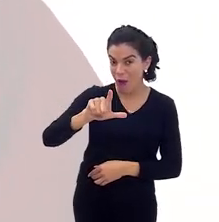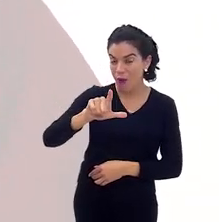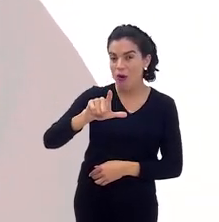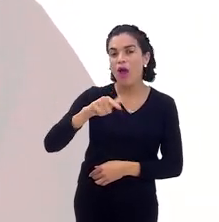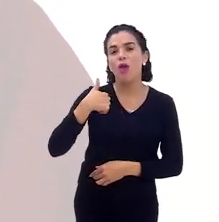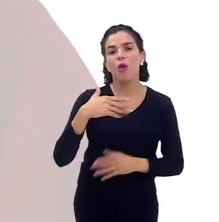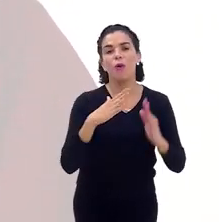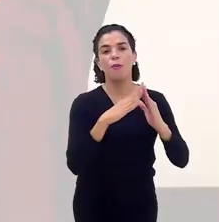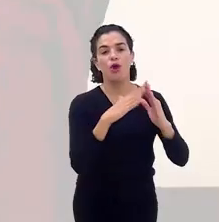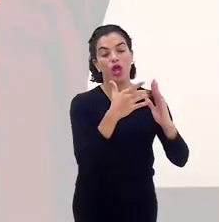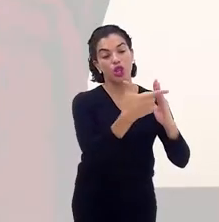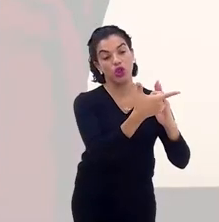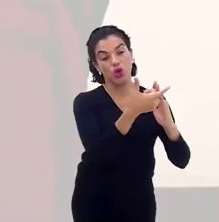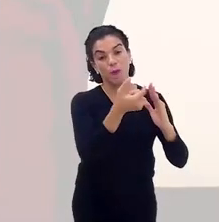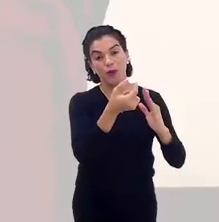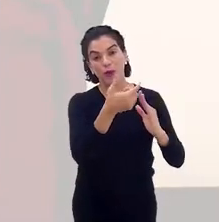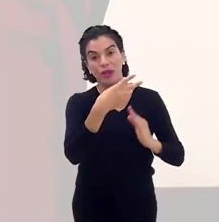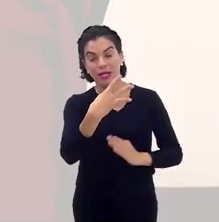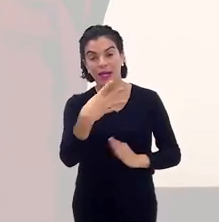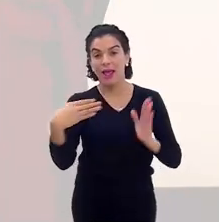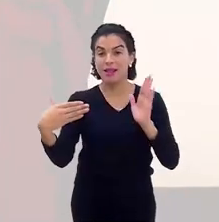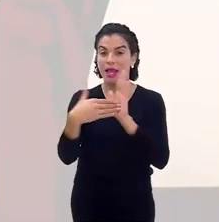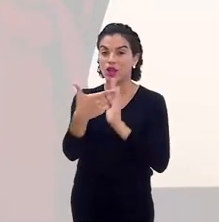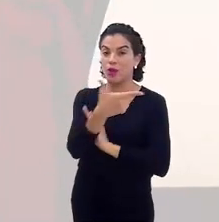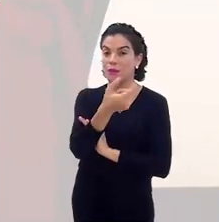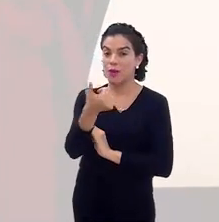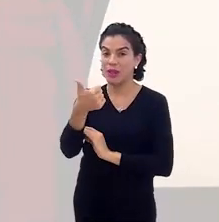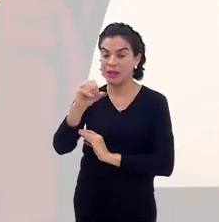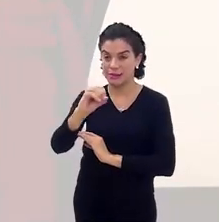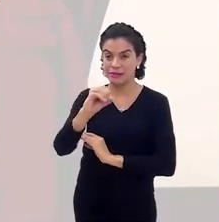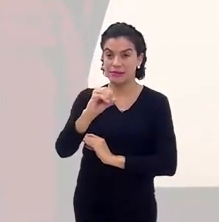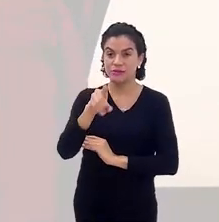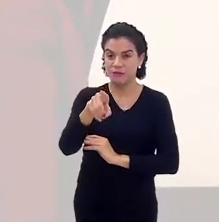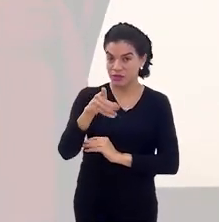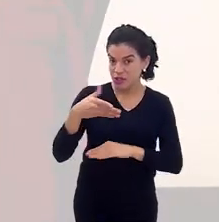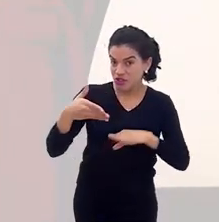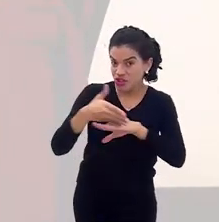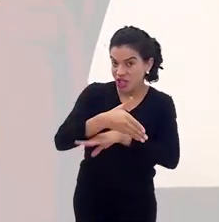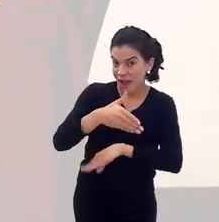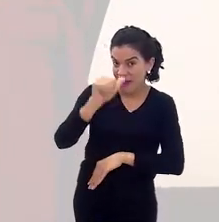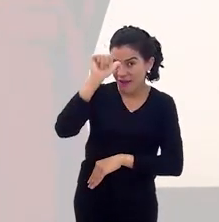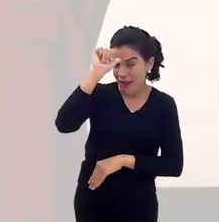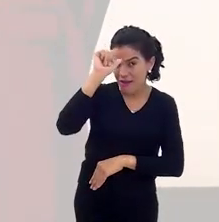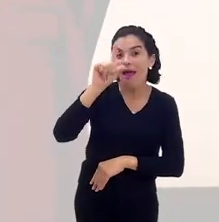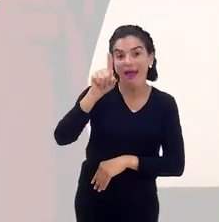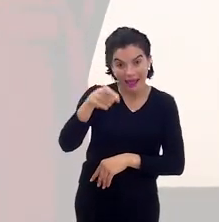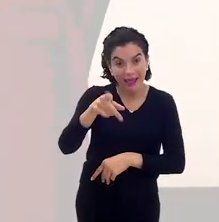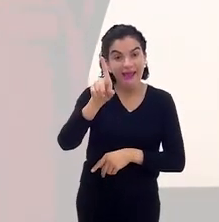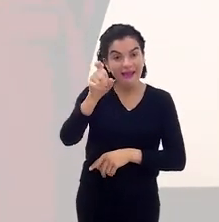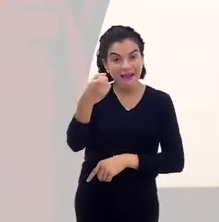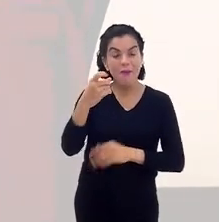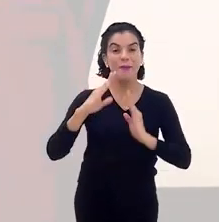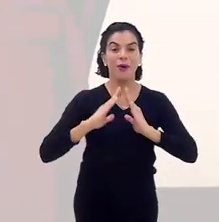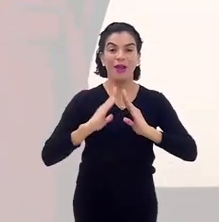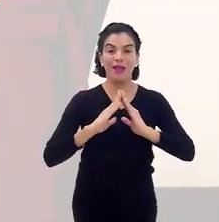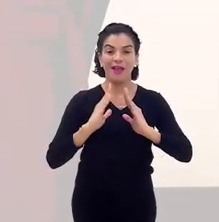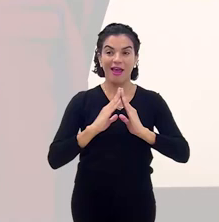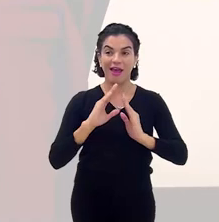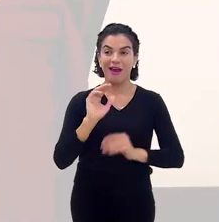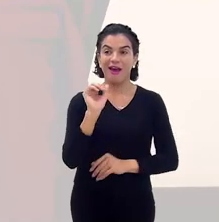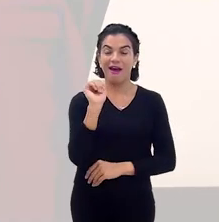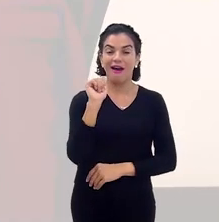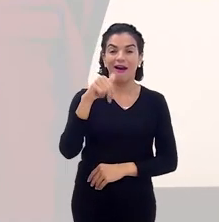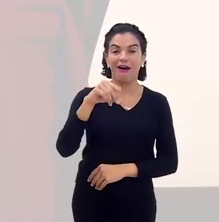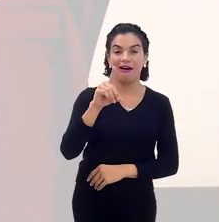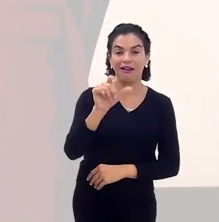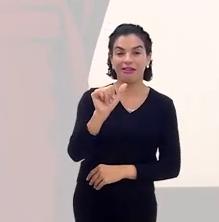depois de ter saído, eu morei lá entre 2003 e Aonde o 2010. Dalai Lama agora está na Índia? Você já foi? Então, é onde eu morei, Certo. né? Que